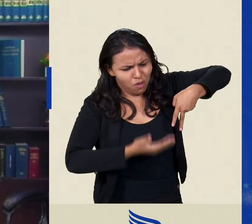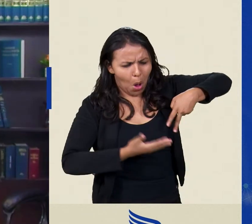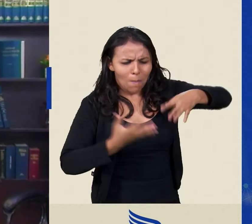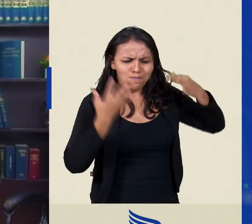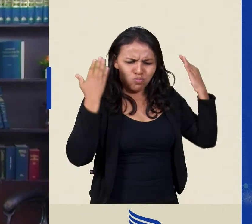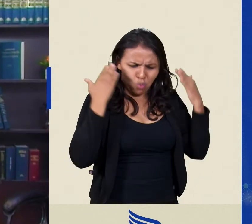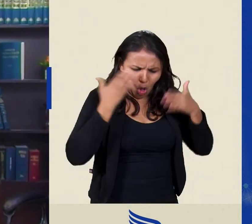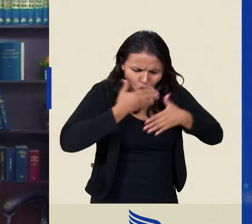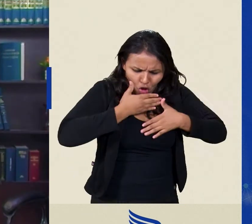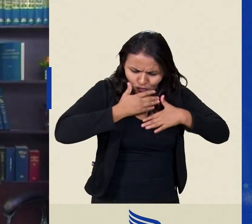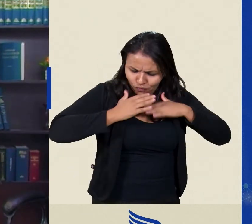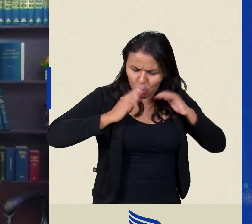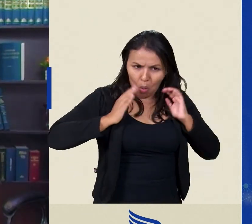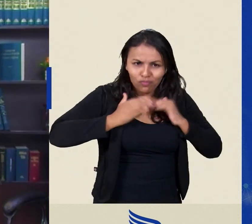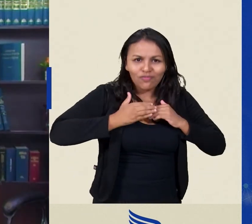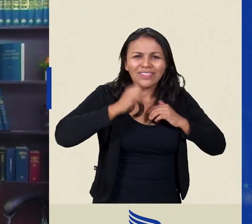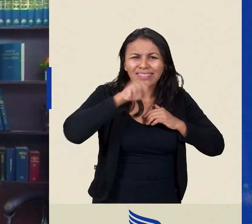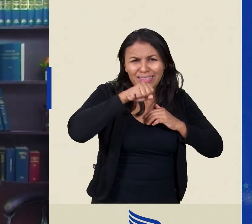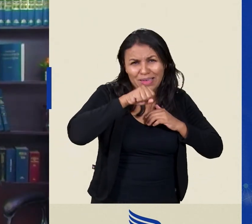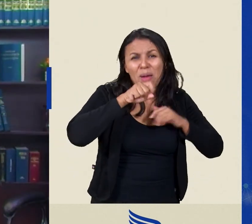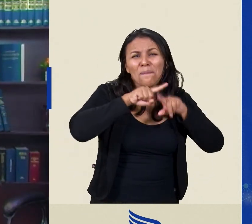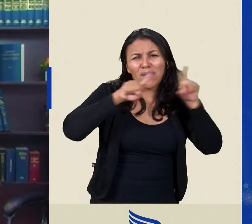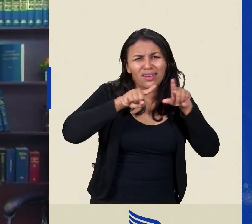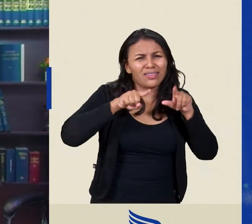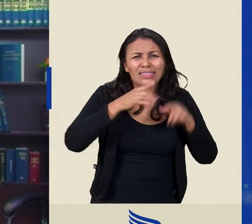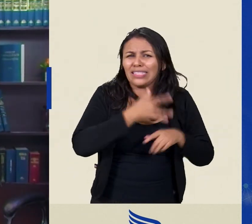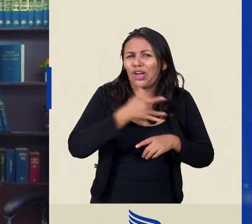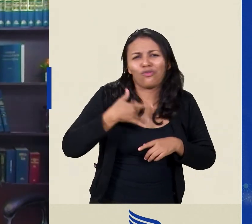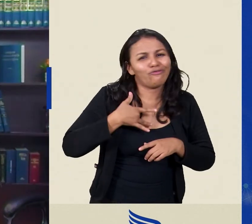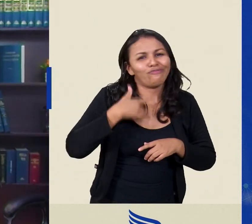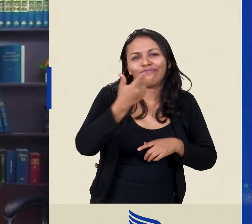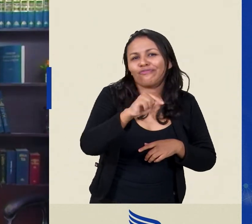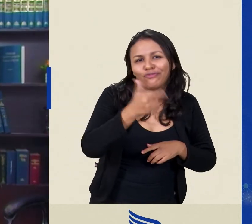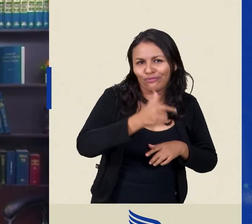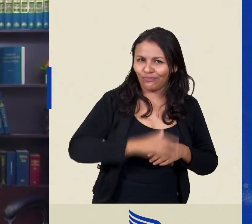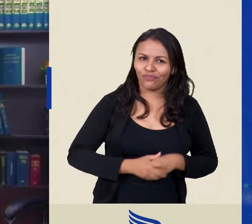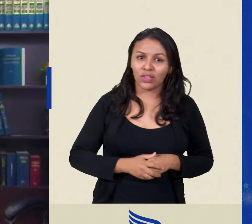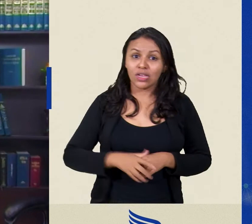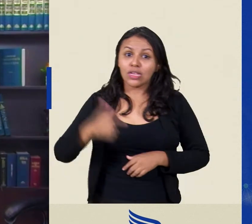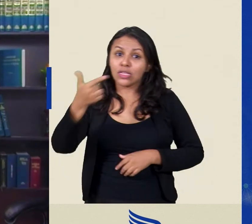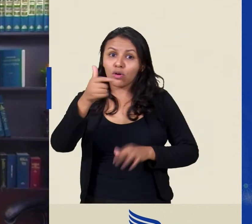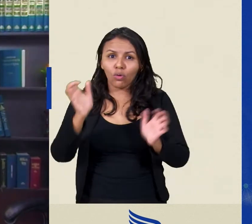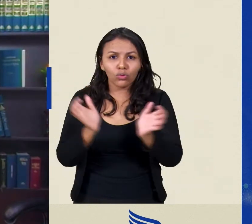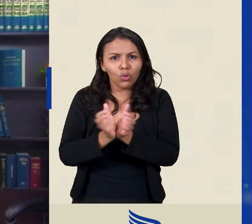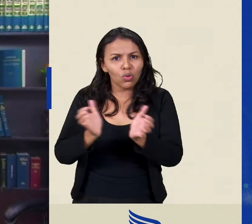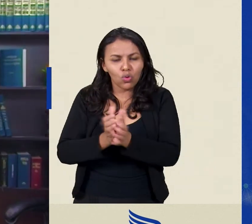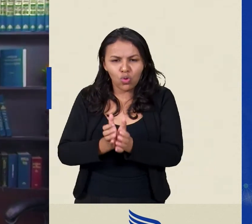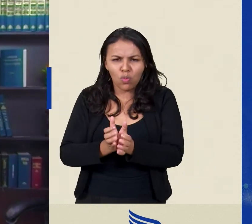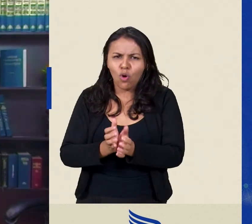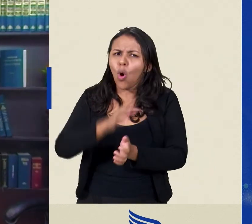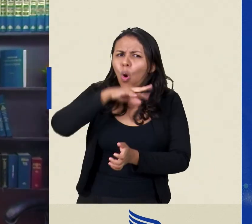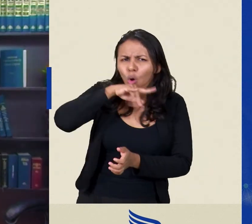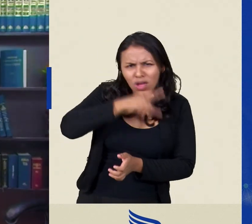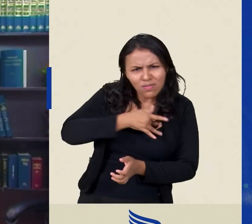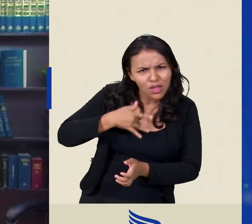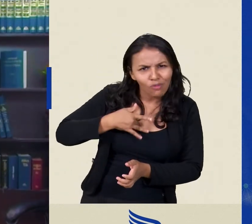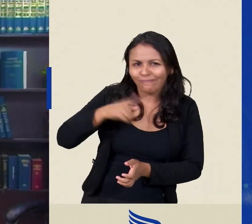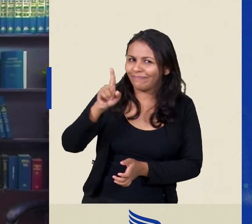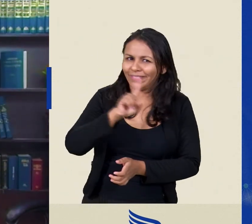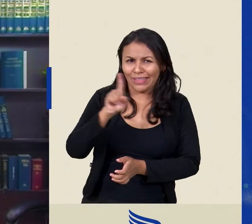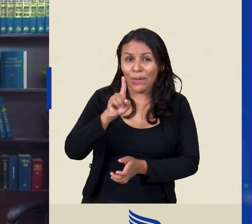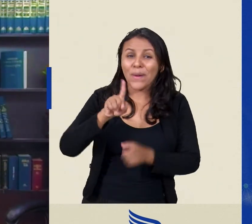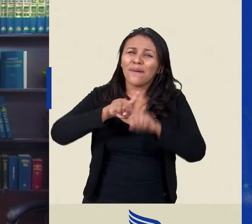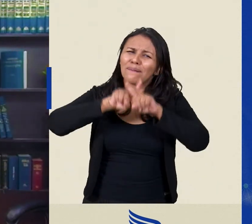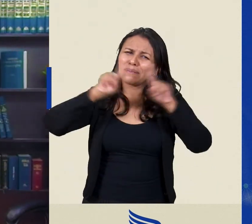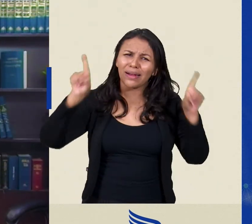a saúde física. O segundo grupo não era prejudicial à saúde física, mas feria